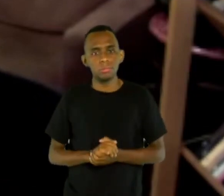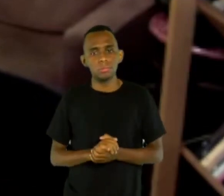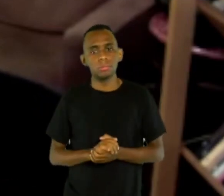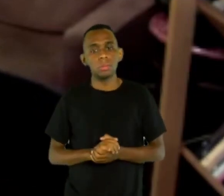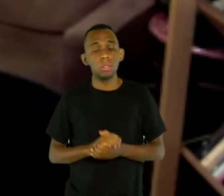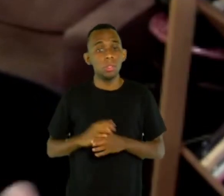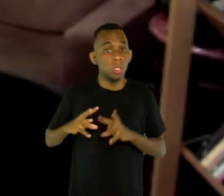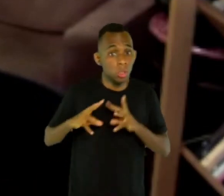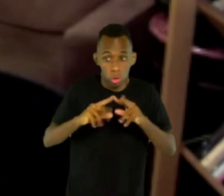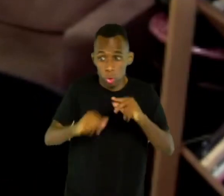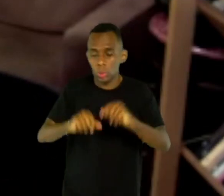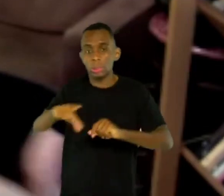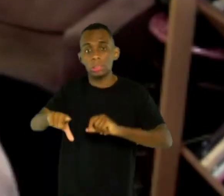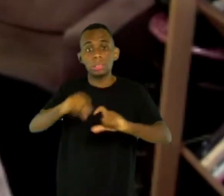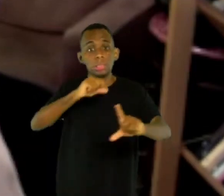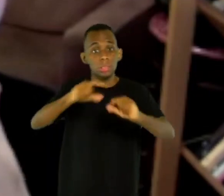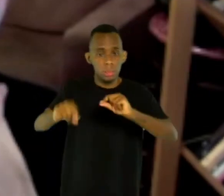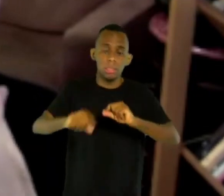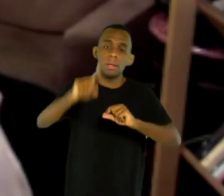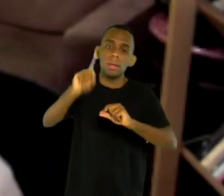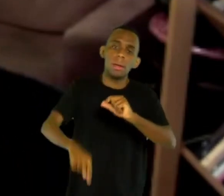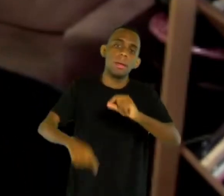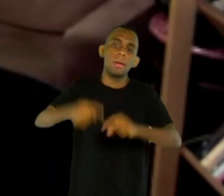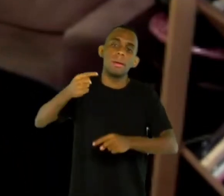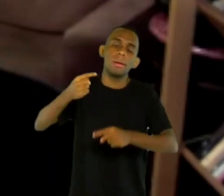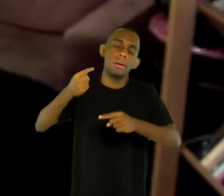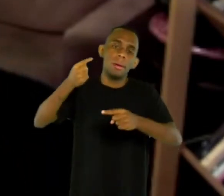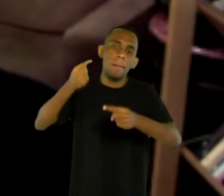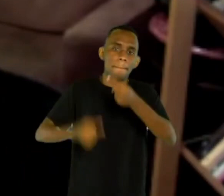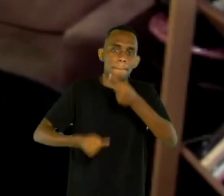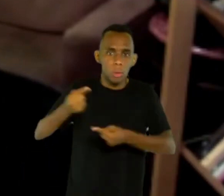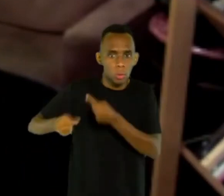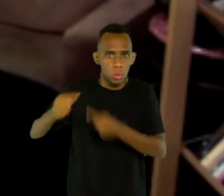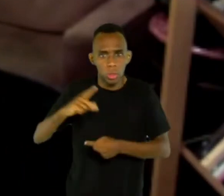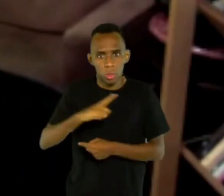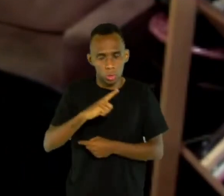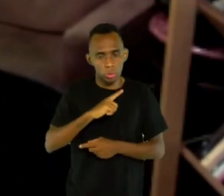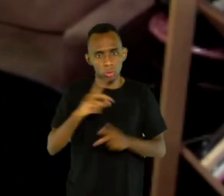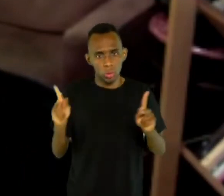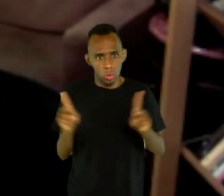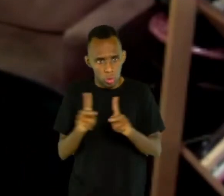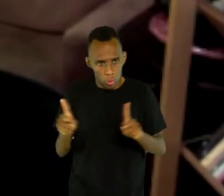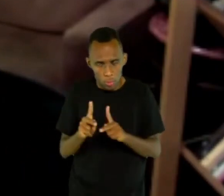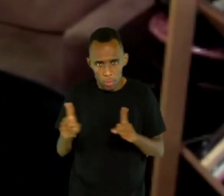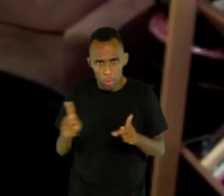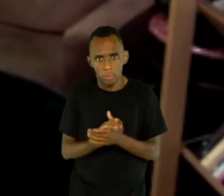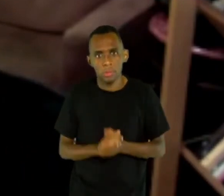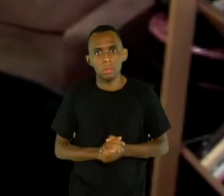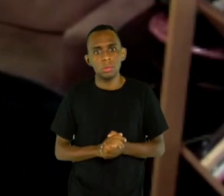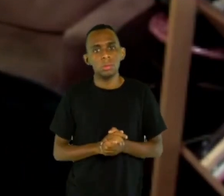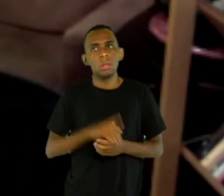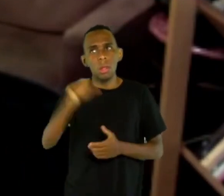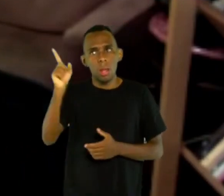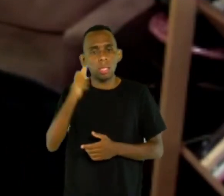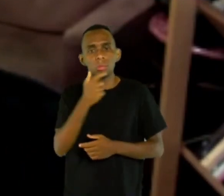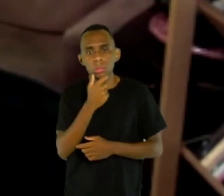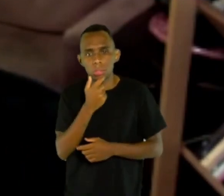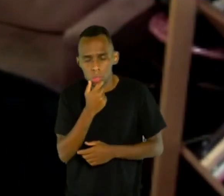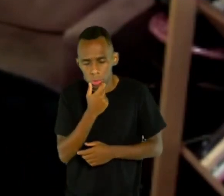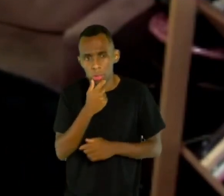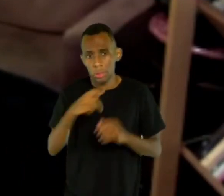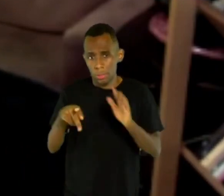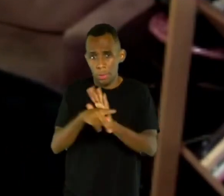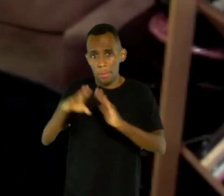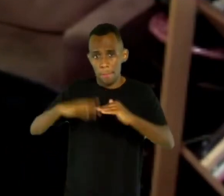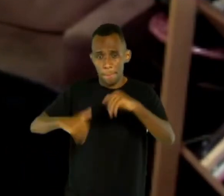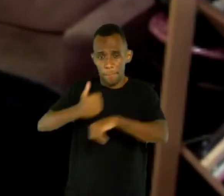as escolhas são políticas. Eu tinha um professor, Afonso Tamar, nos Estados Unidos, que era filósofo, e eu